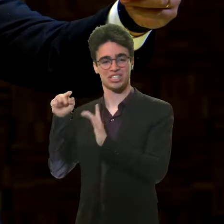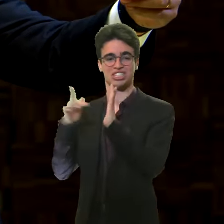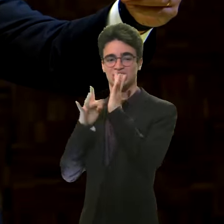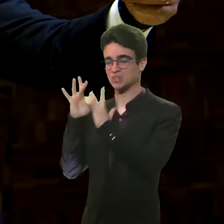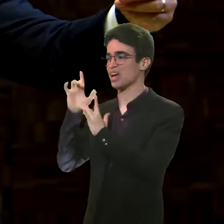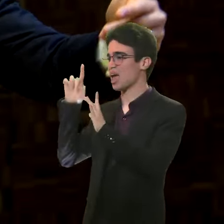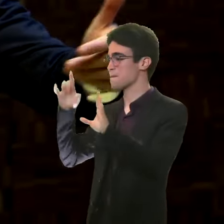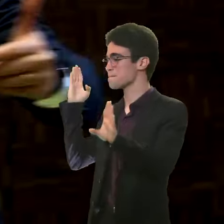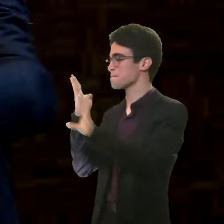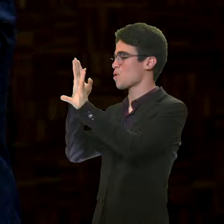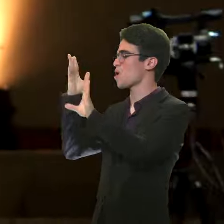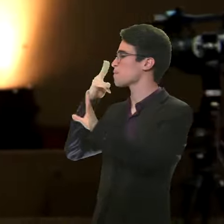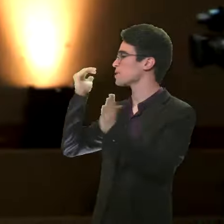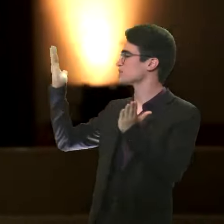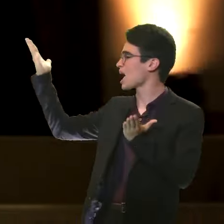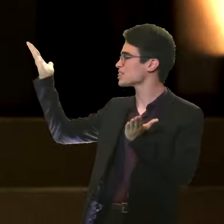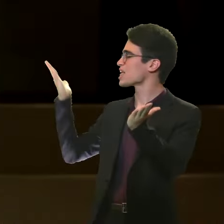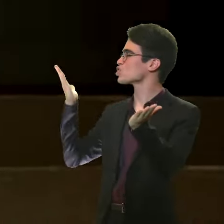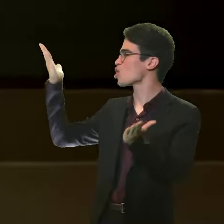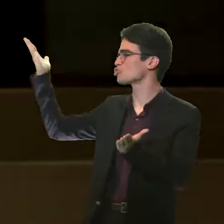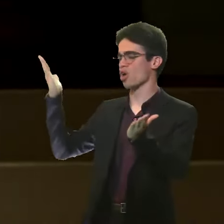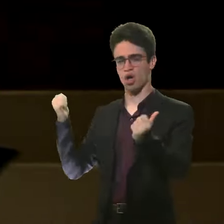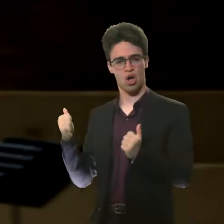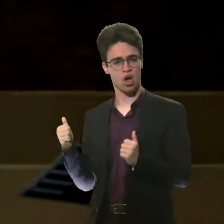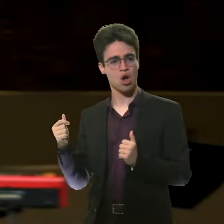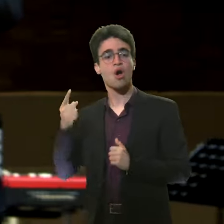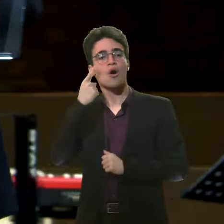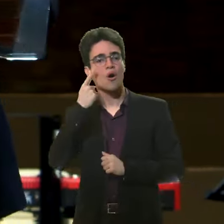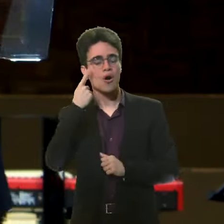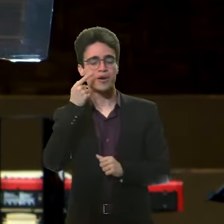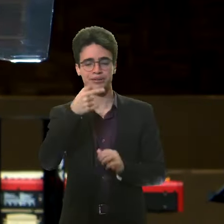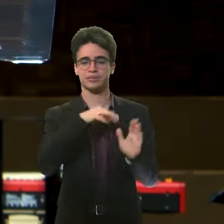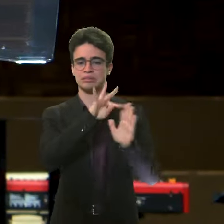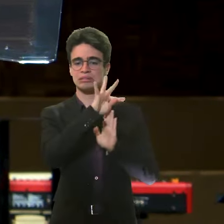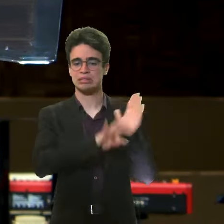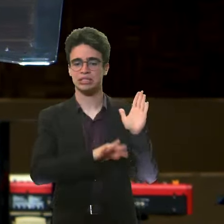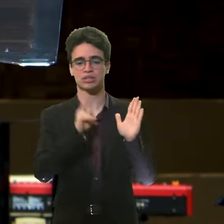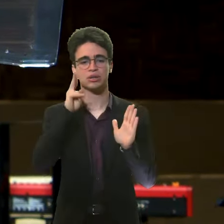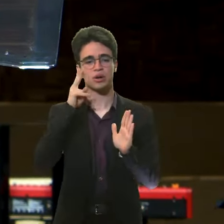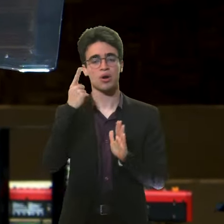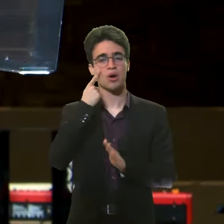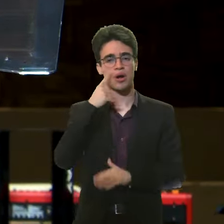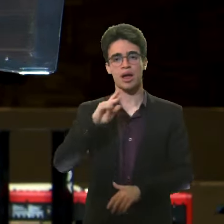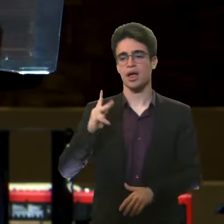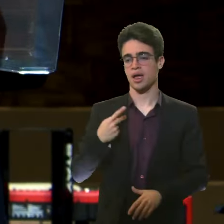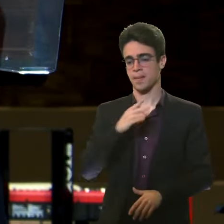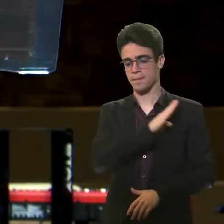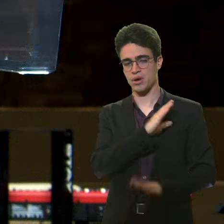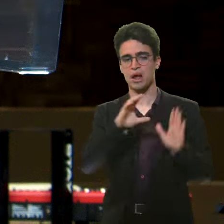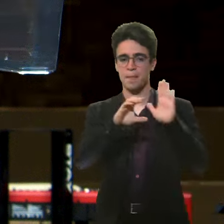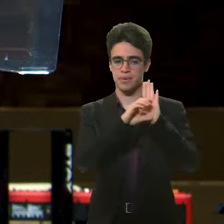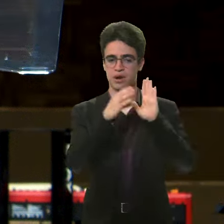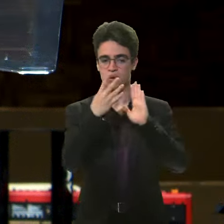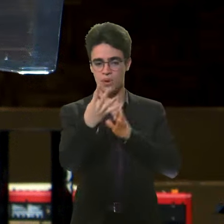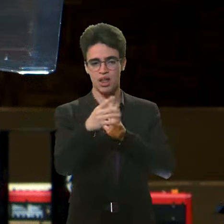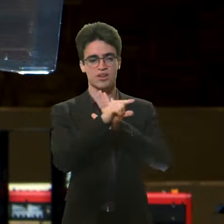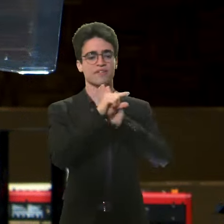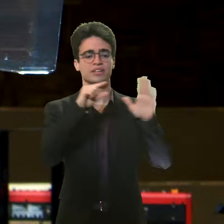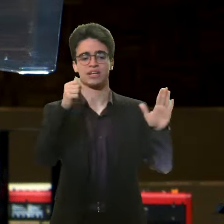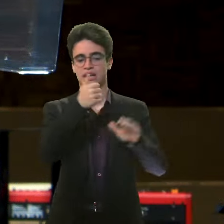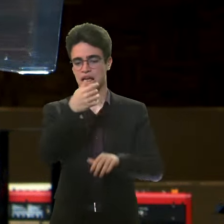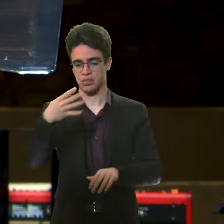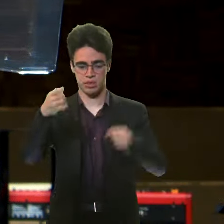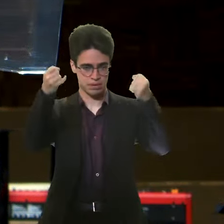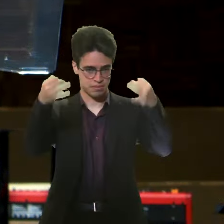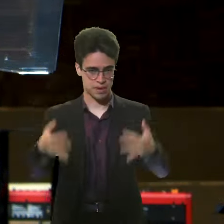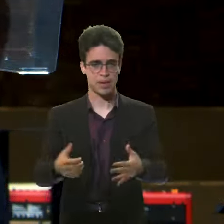intercessor. Jesus é o intercessor. Eu quero ler com você um texto que está em Hebreus capítulo 4, versículo 14. Portanto, visto que